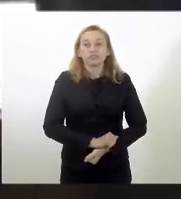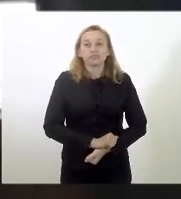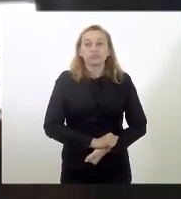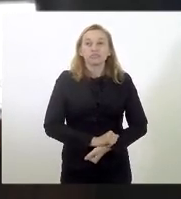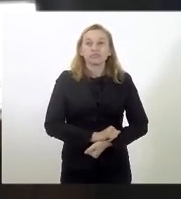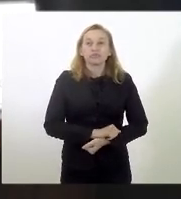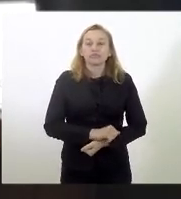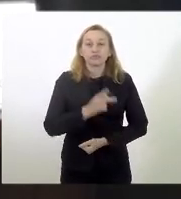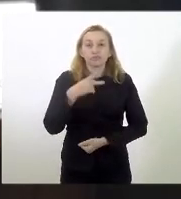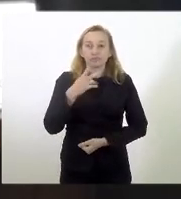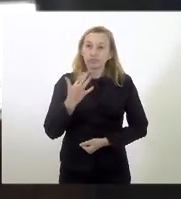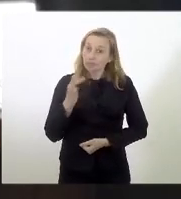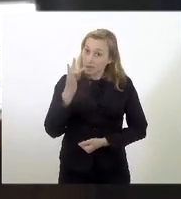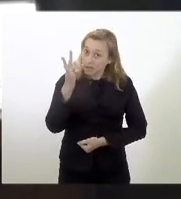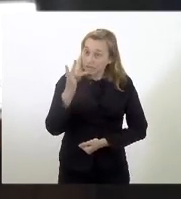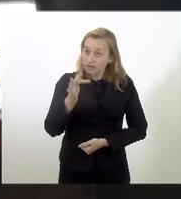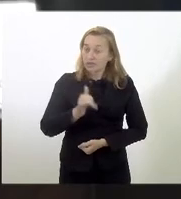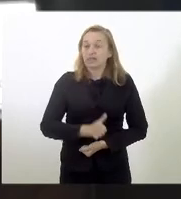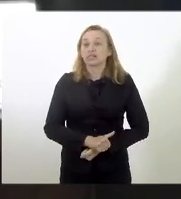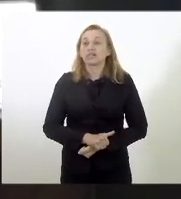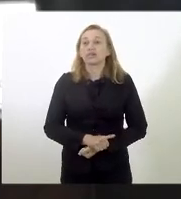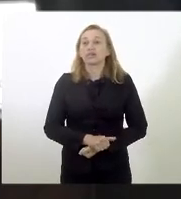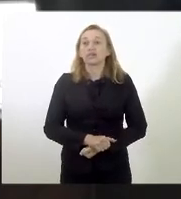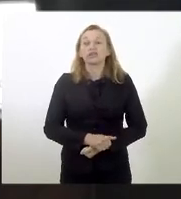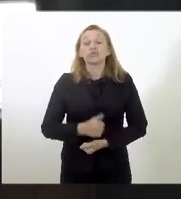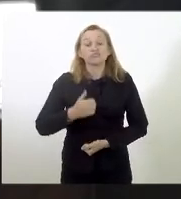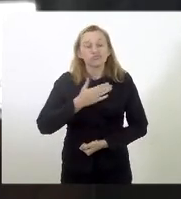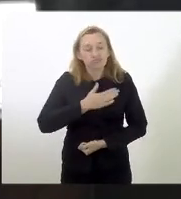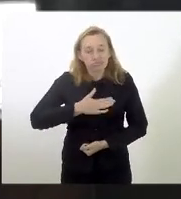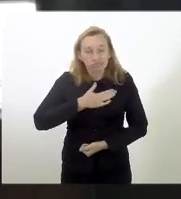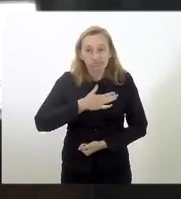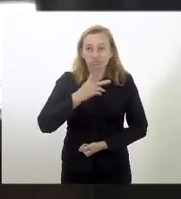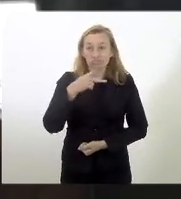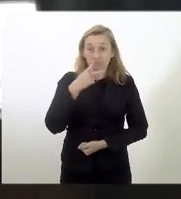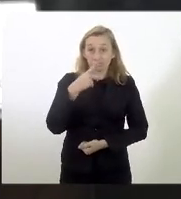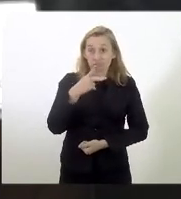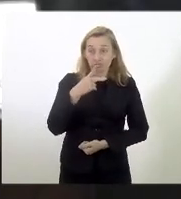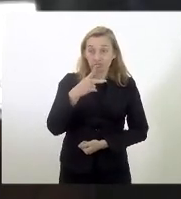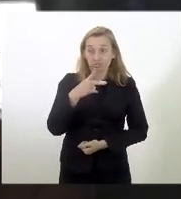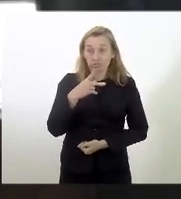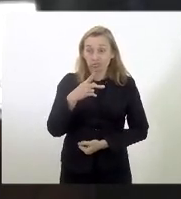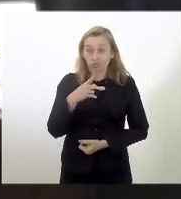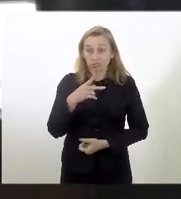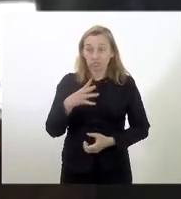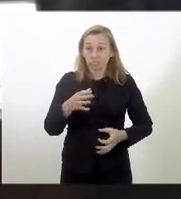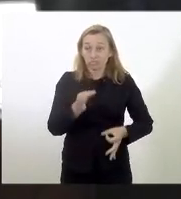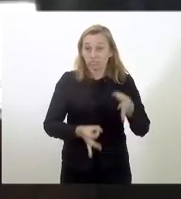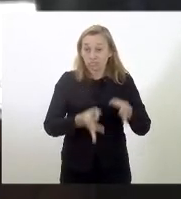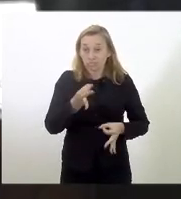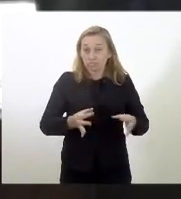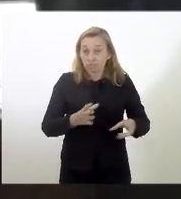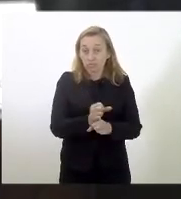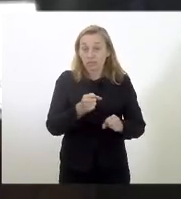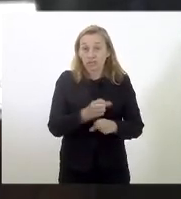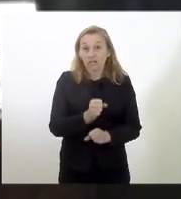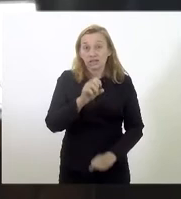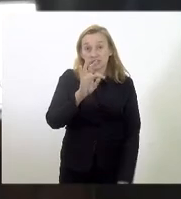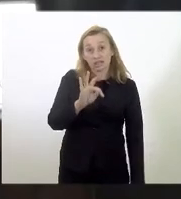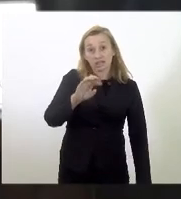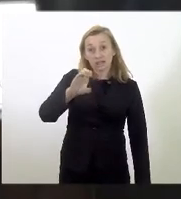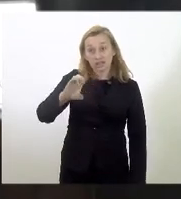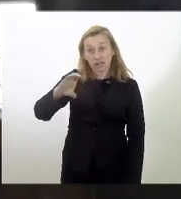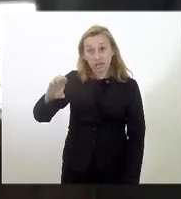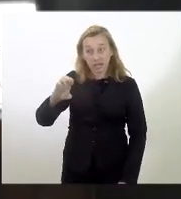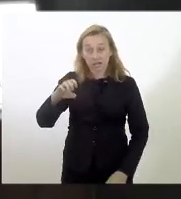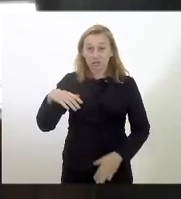Eu vou falar brevemente, aqui gostaria de destacar o Tribunal de Contas do Estado, o TCE, que ao